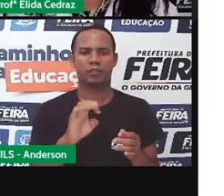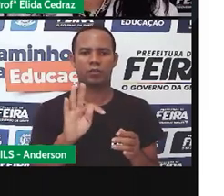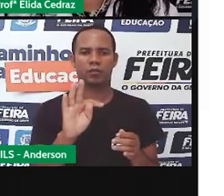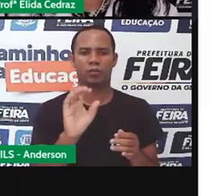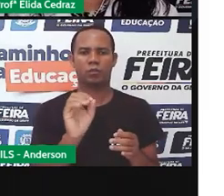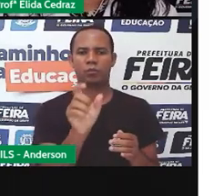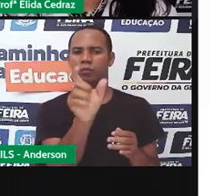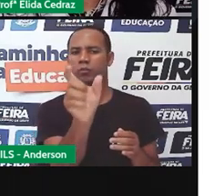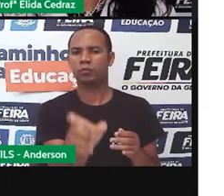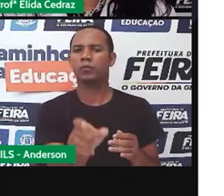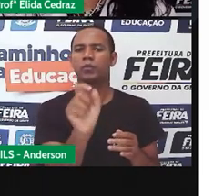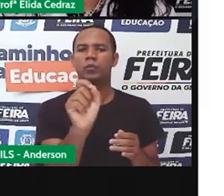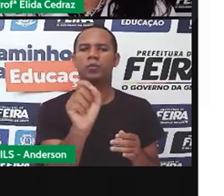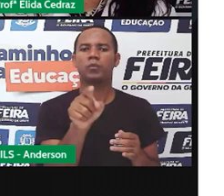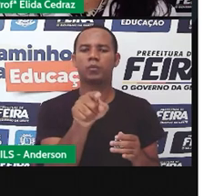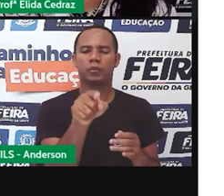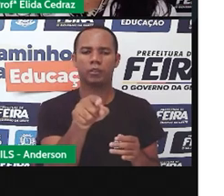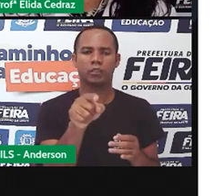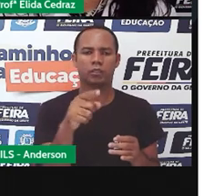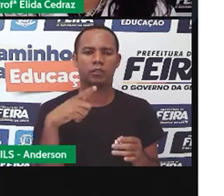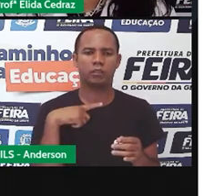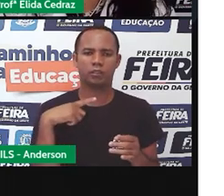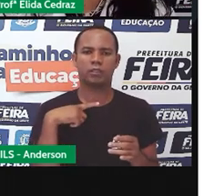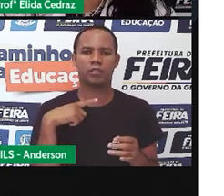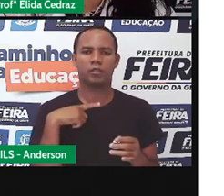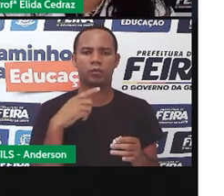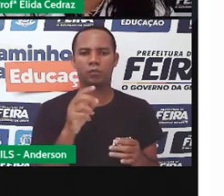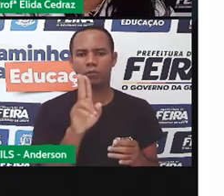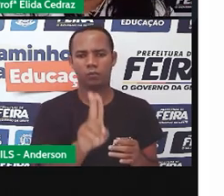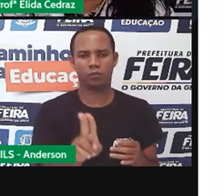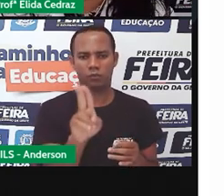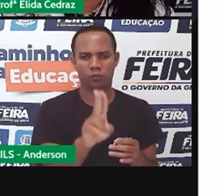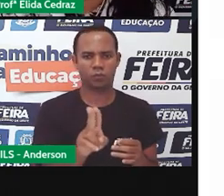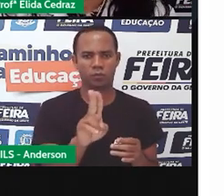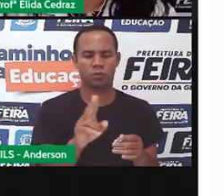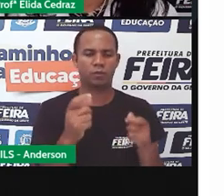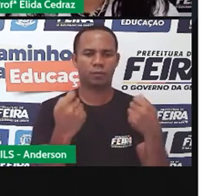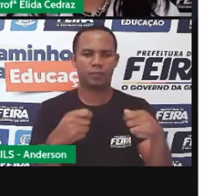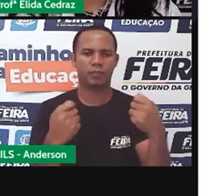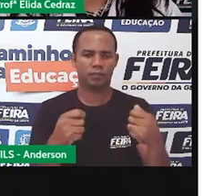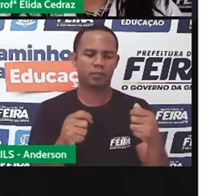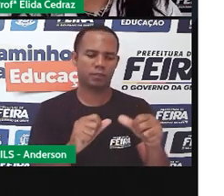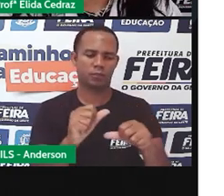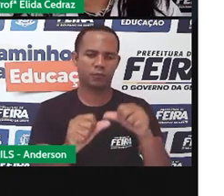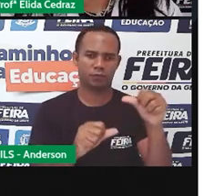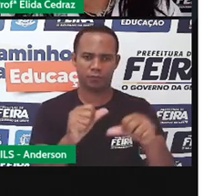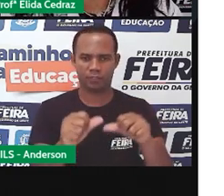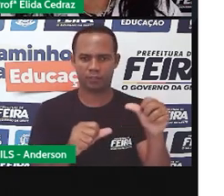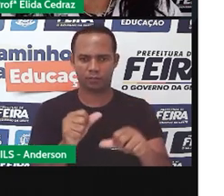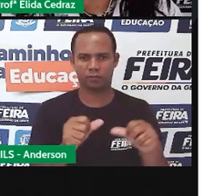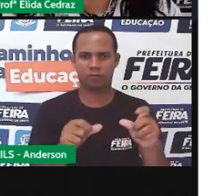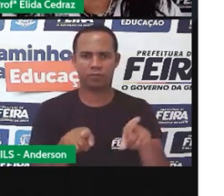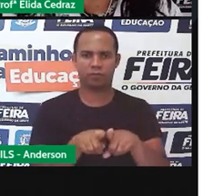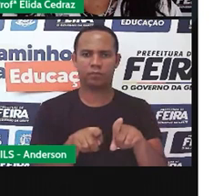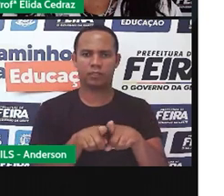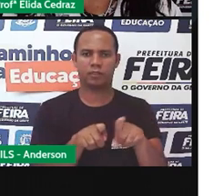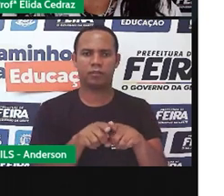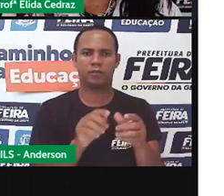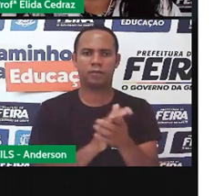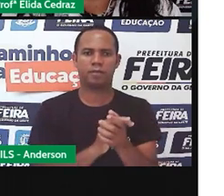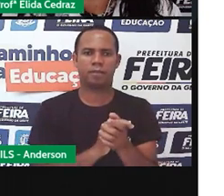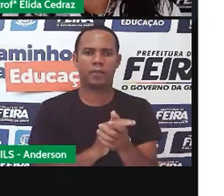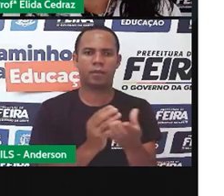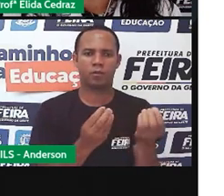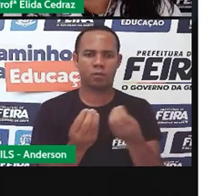E para isso, os materiais escolhidos devem ser adequados. Os objetos que